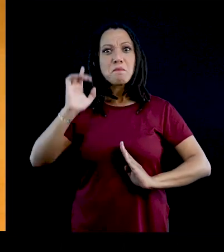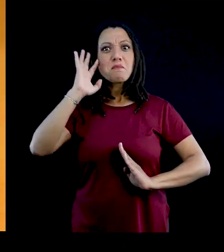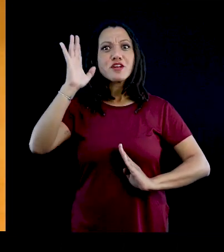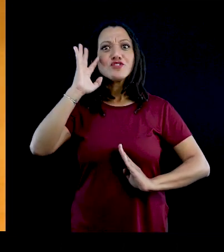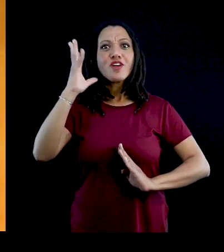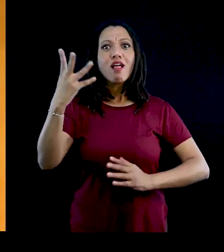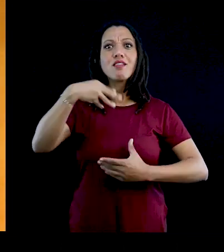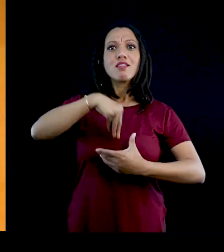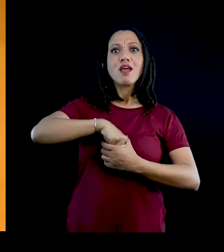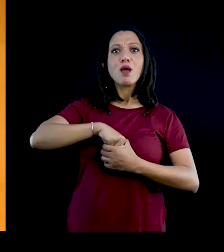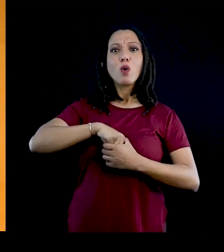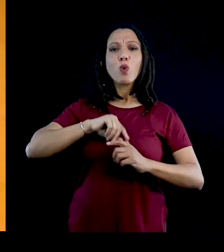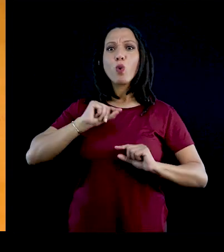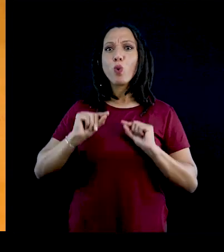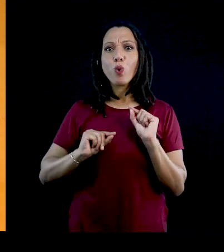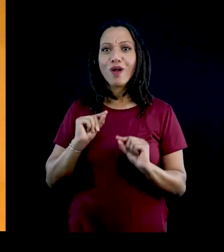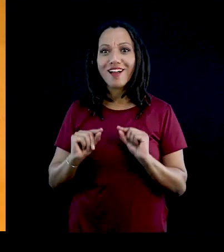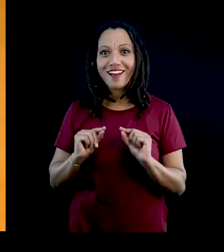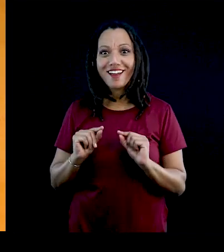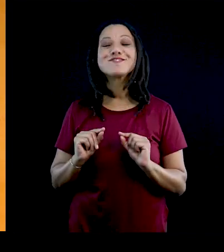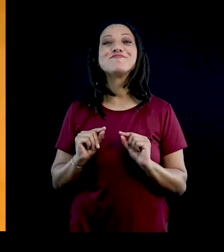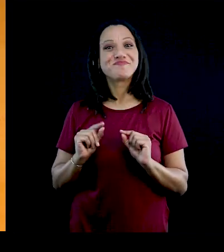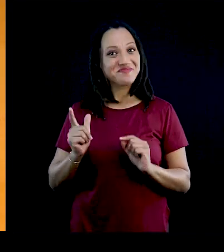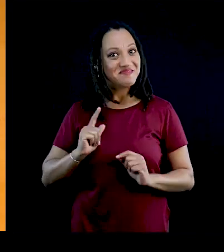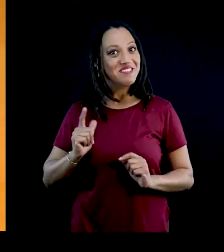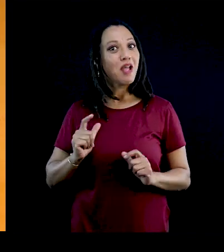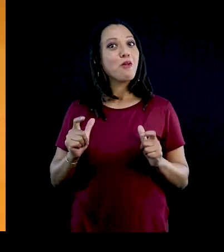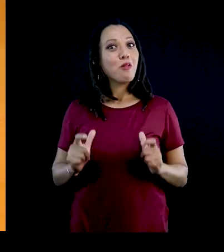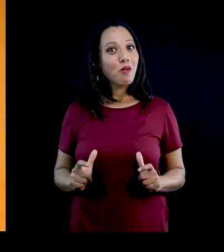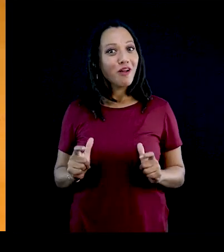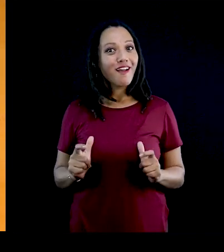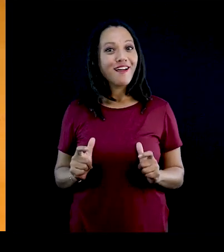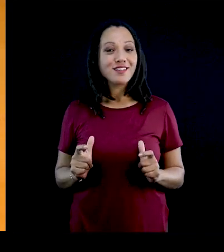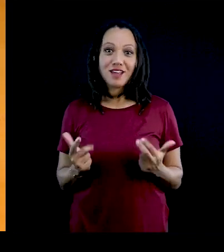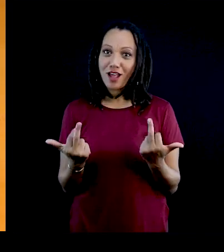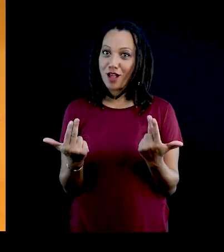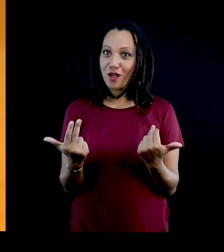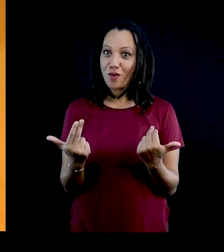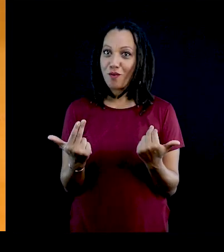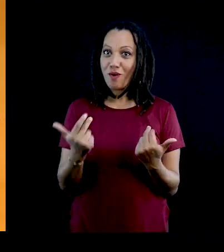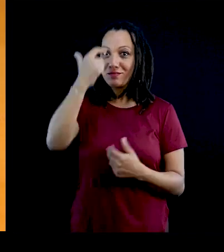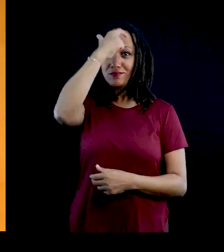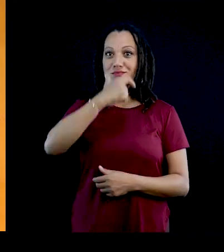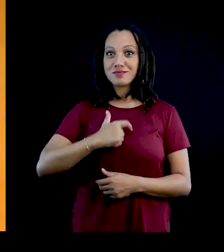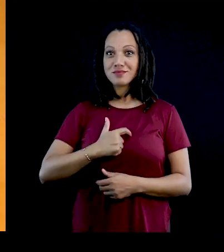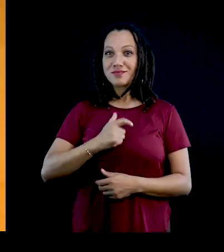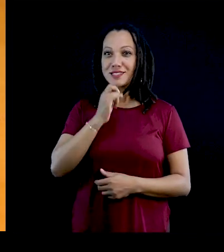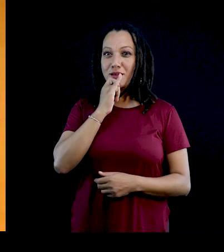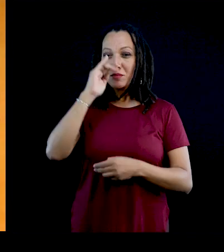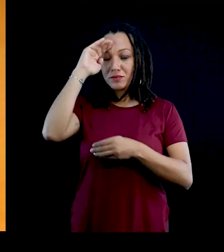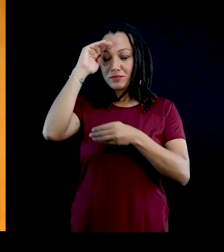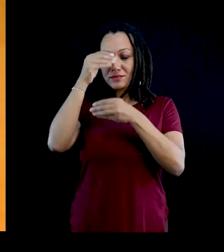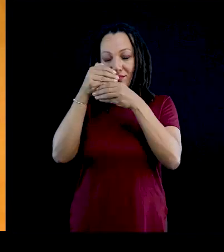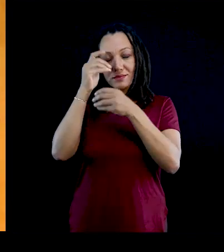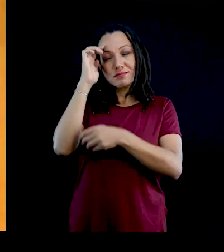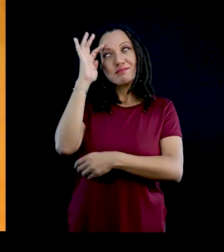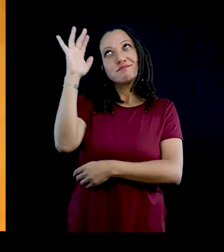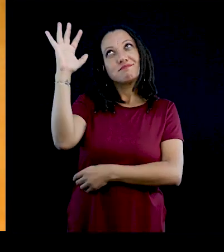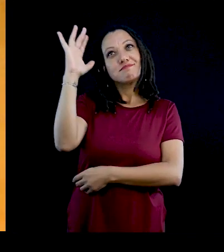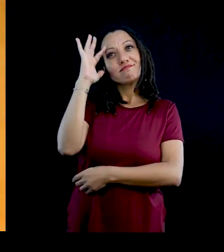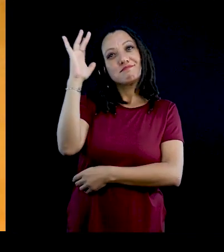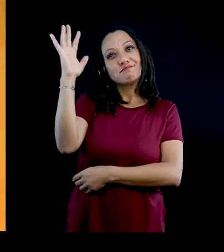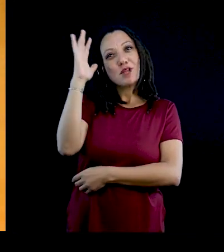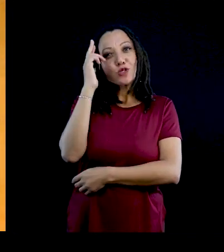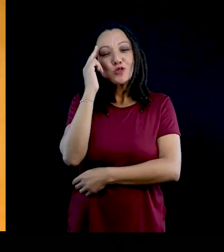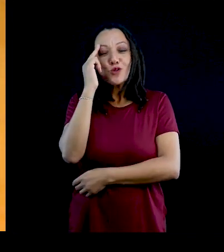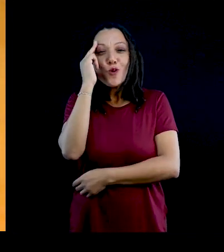do nosso personagem que existe um lugar lá dentro. Como dentro da gente, quando a gente fecha o olho e lembra de alguma memória, um